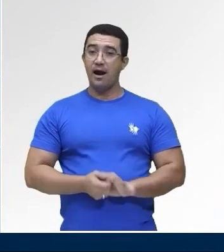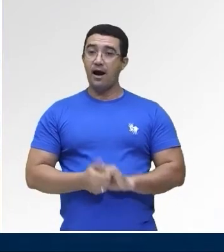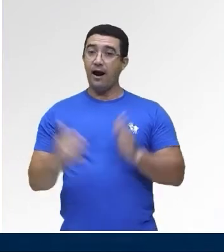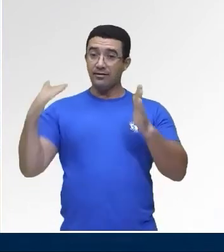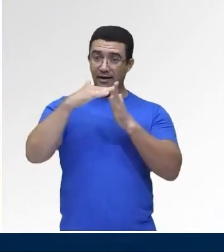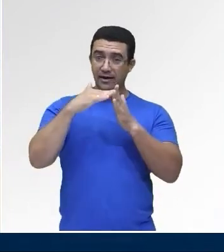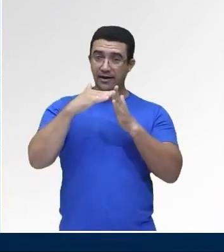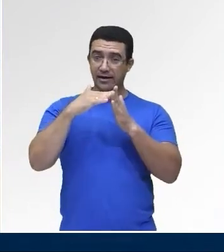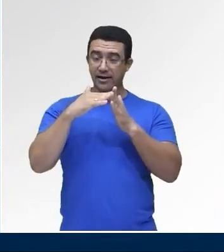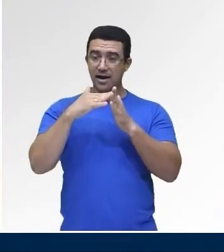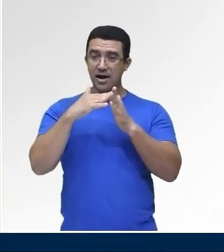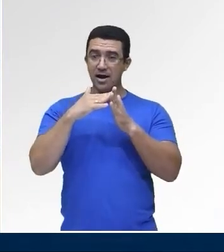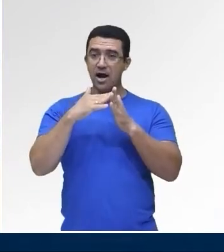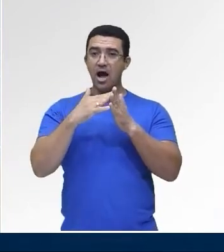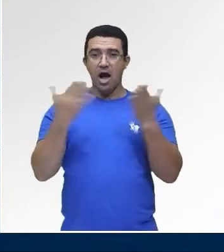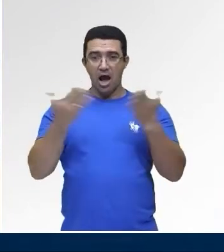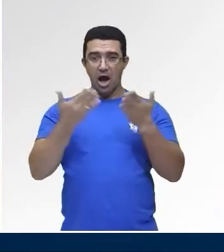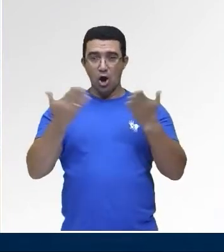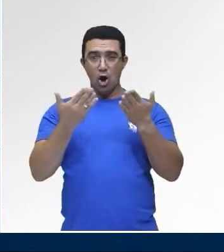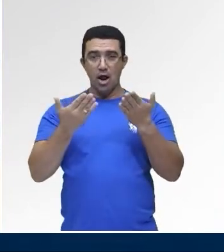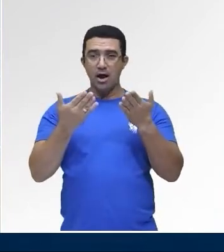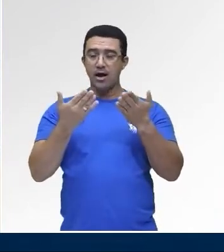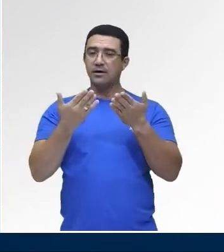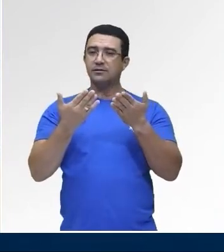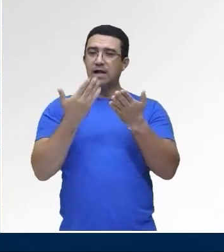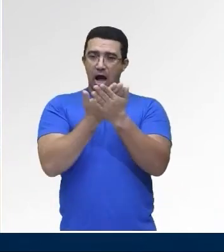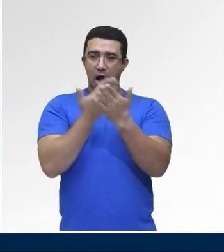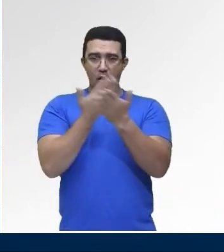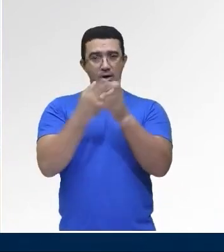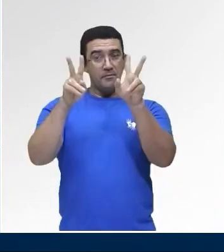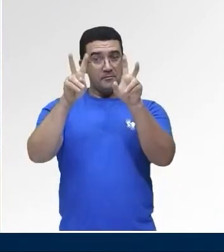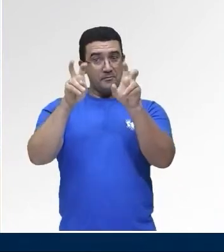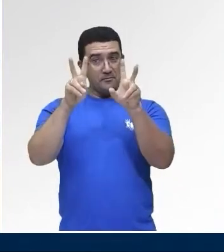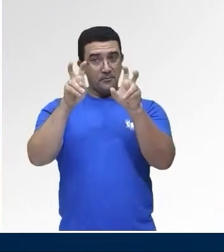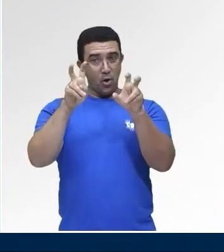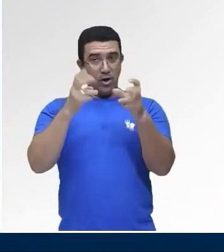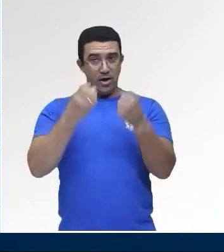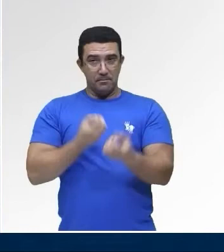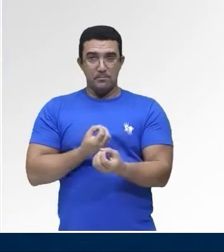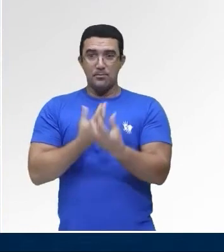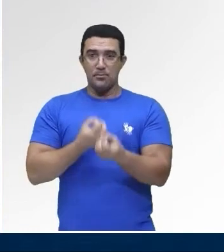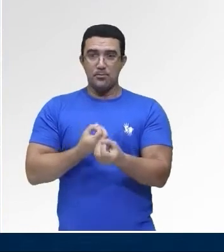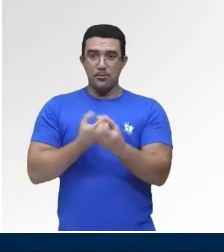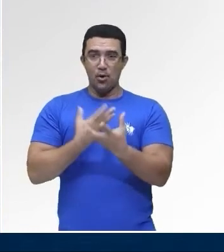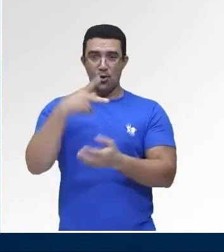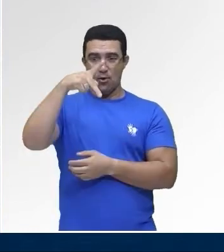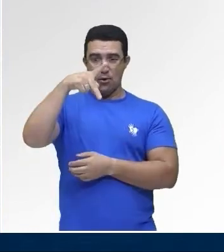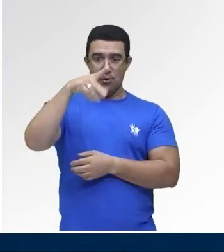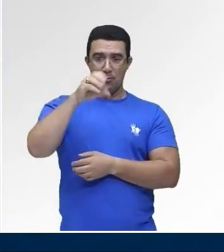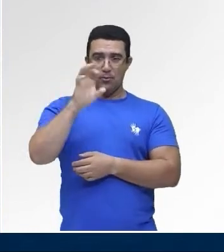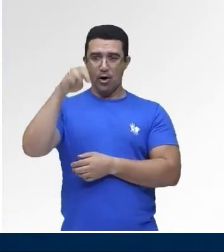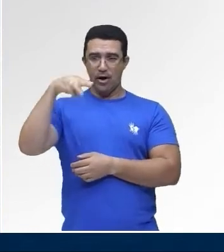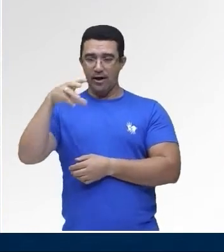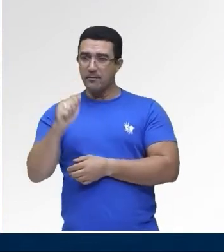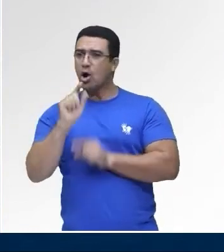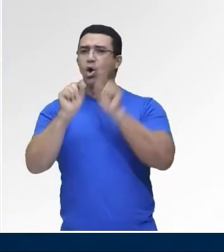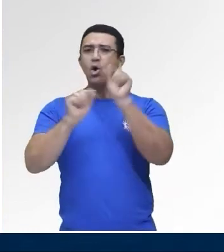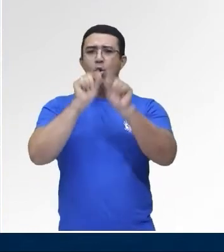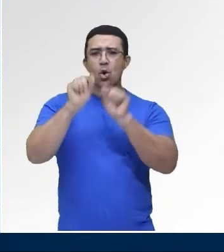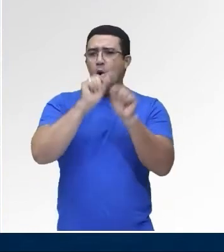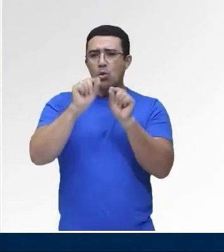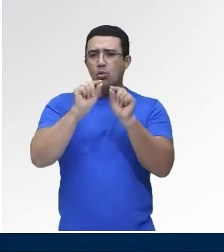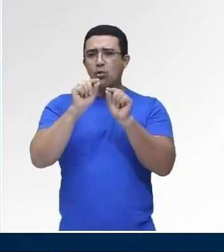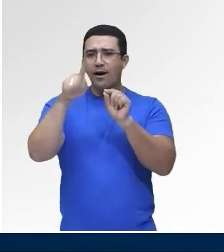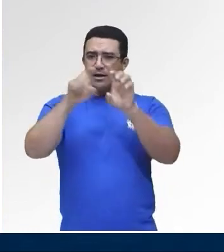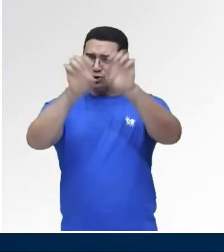é justamente a nossa aula de hoje, que nós vamos ver a constituição do poema, como é que ele se constitui,